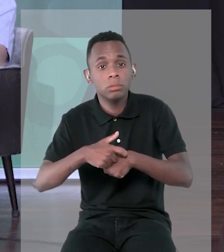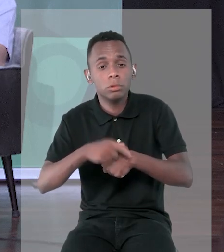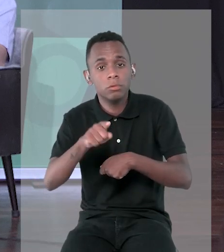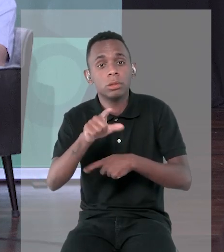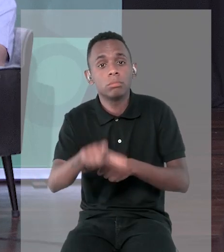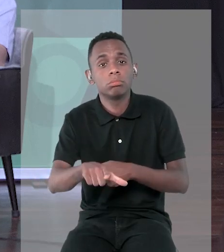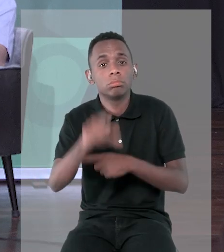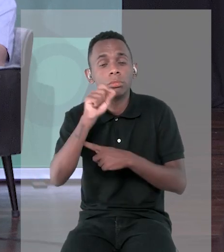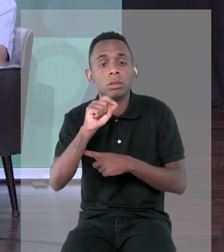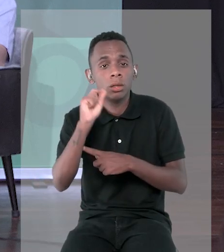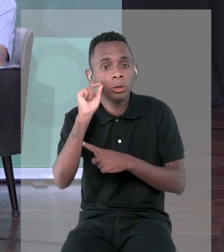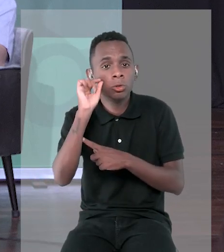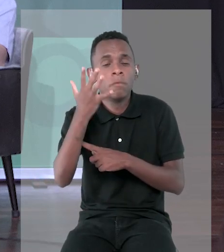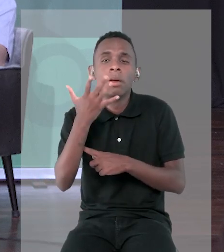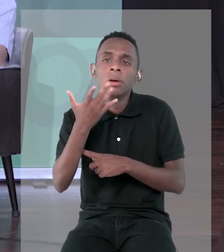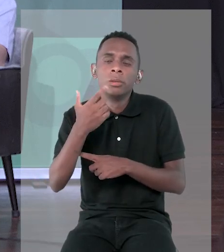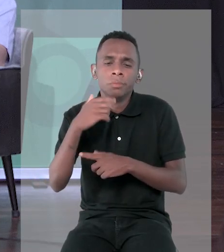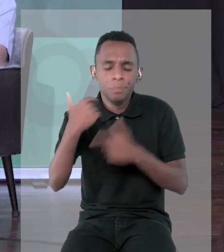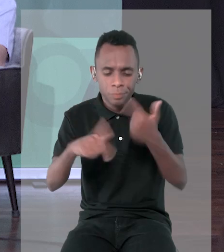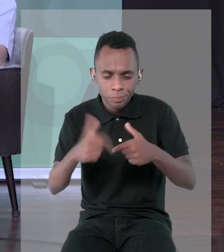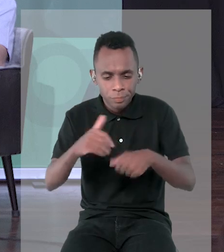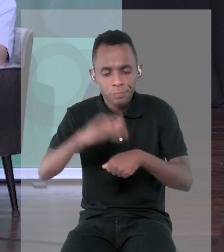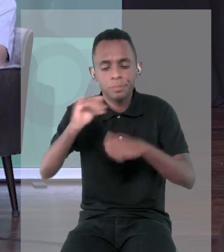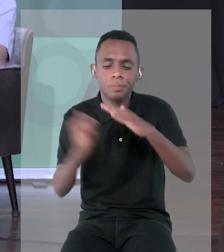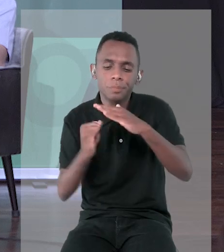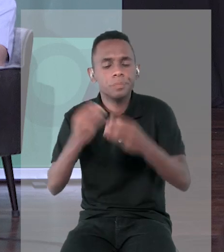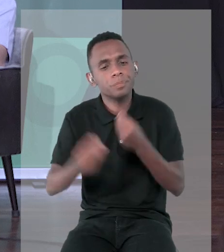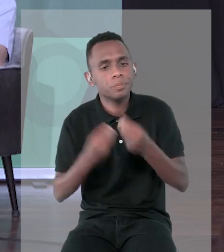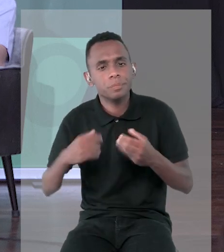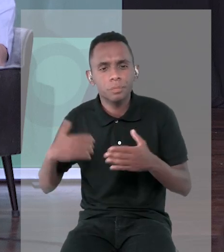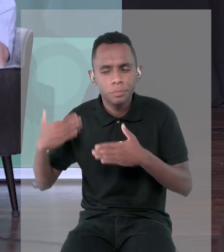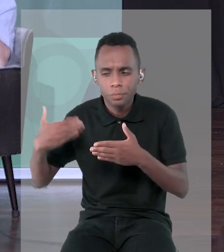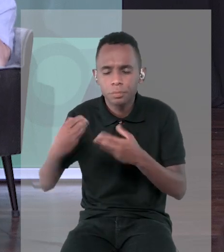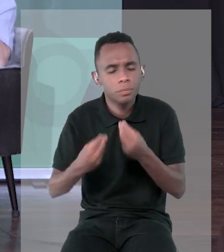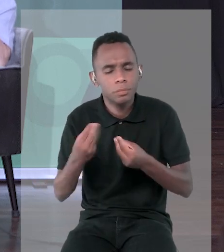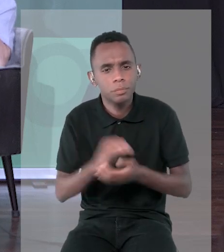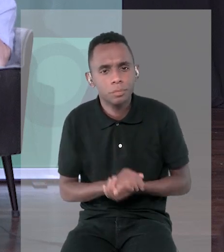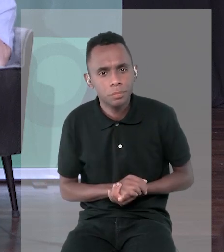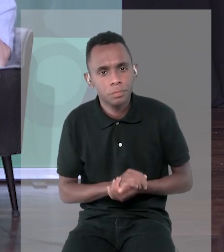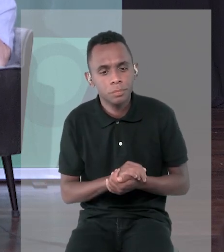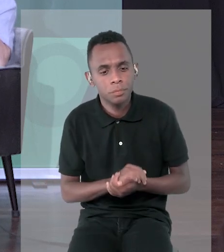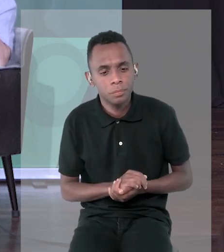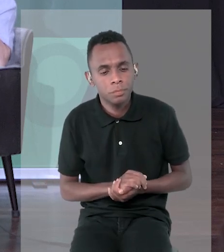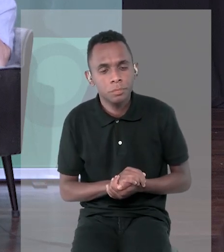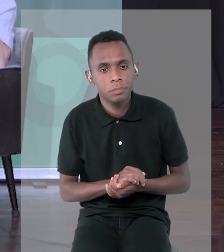decidiu participar mais ativamente do Instituto. Como é que foi esse processo? Olha,